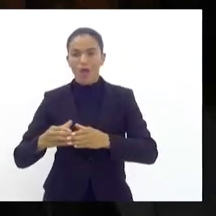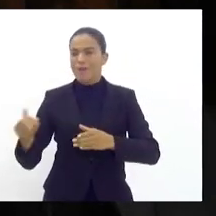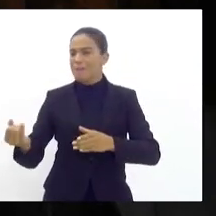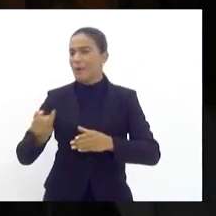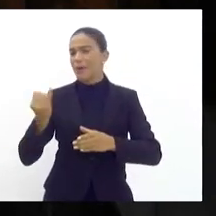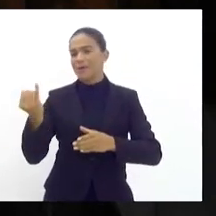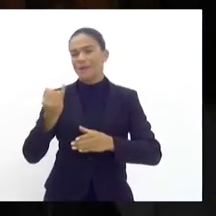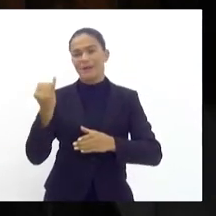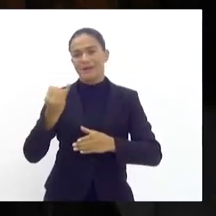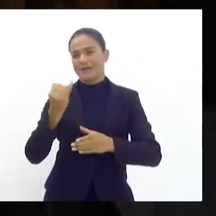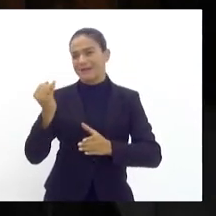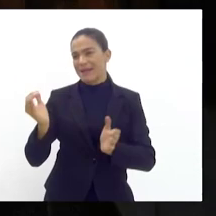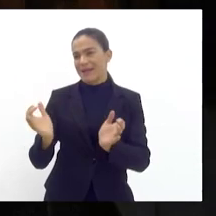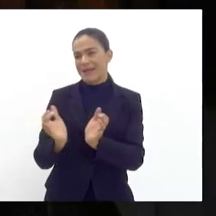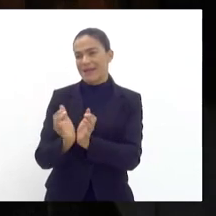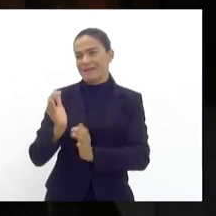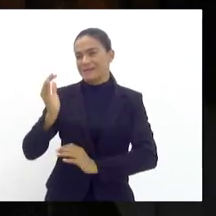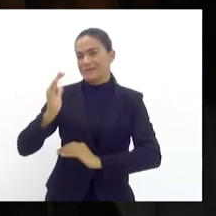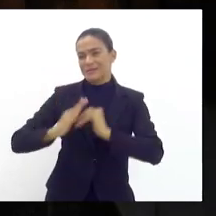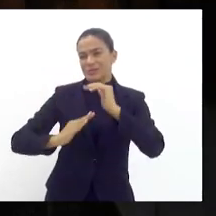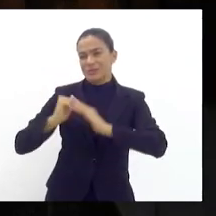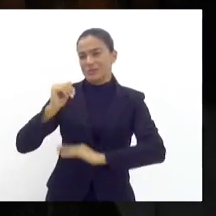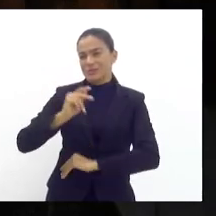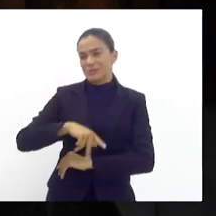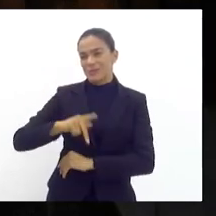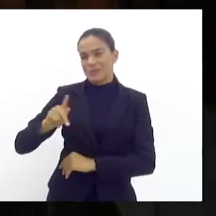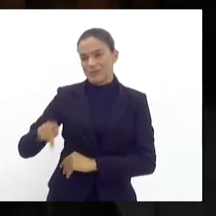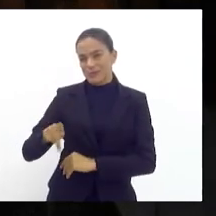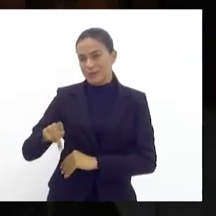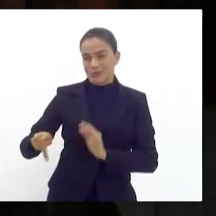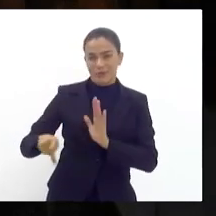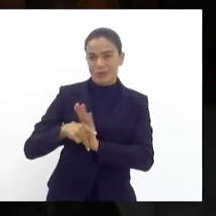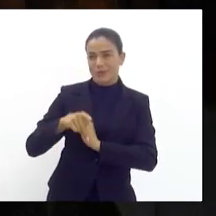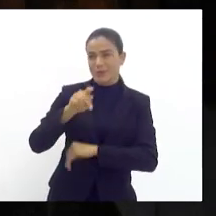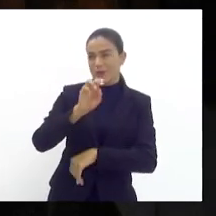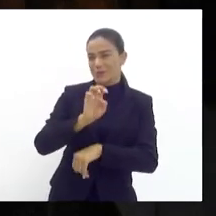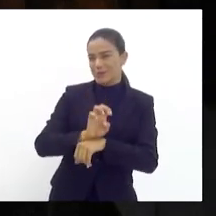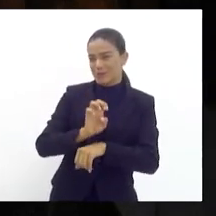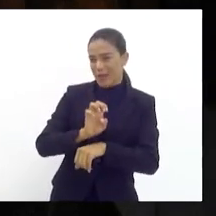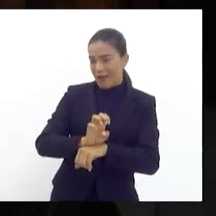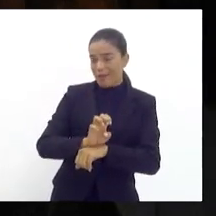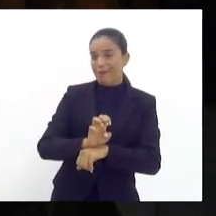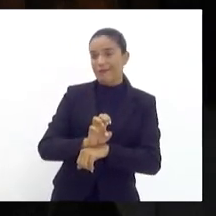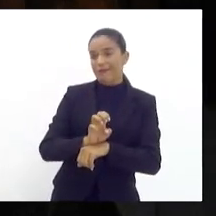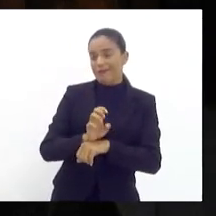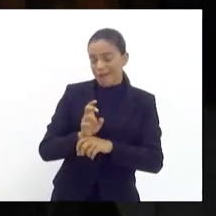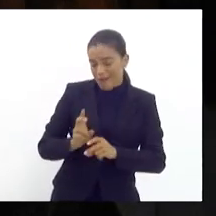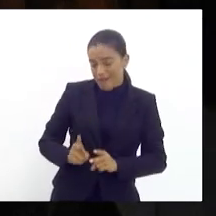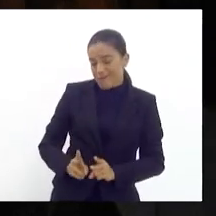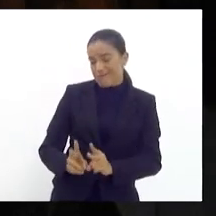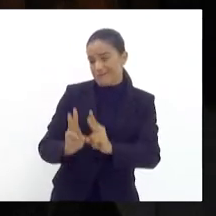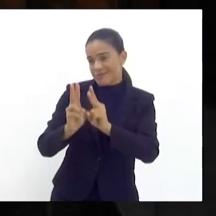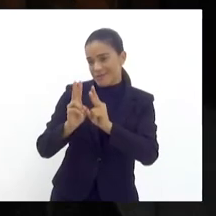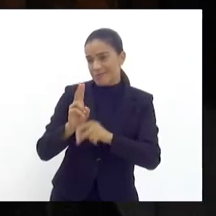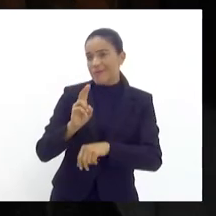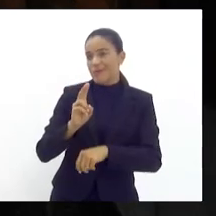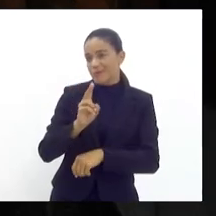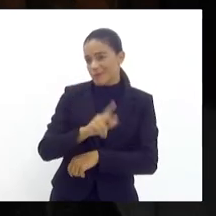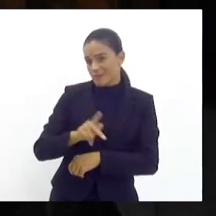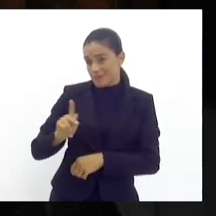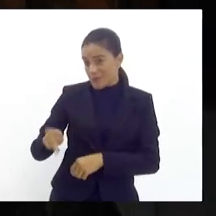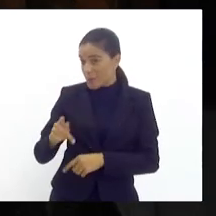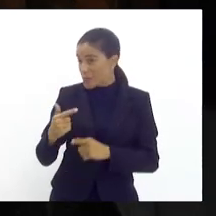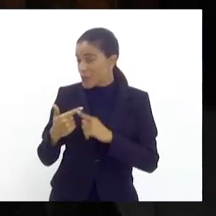importante do processo do nosso Estado que é o segmento do magistério porque